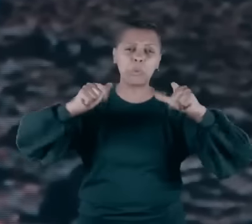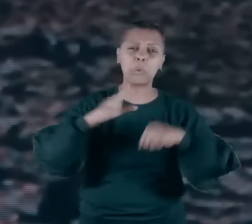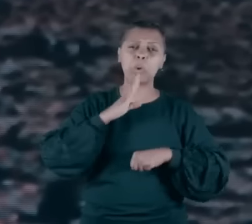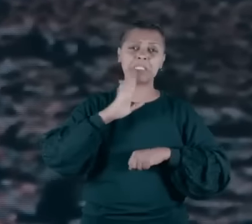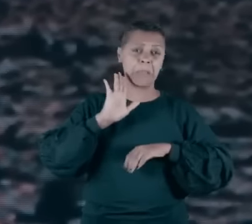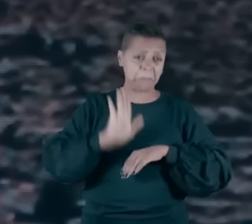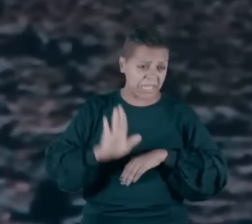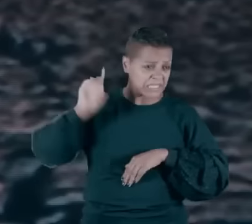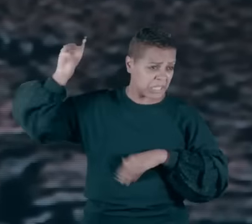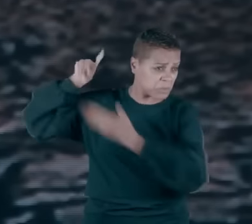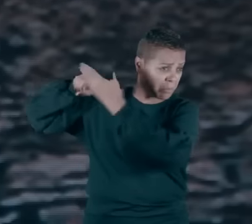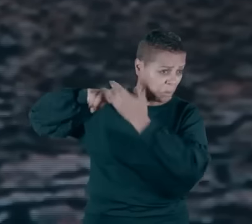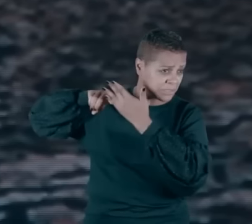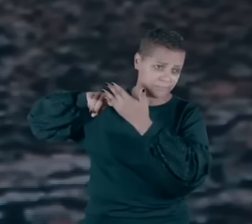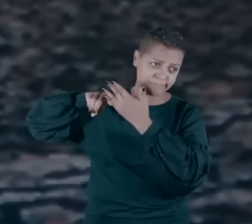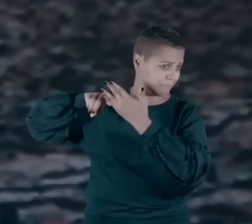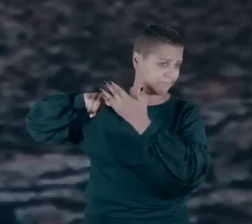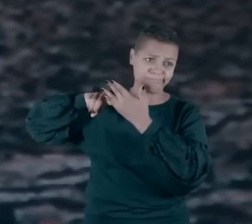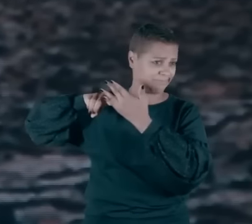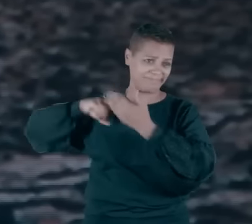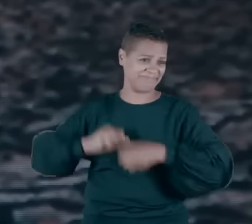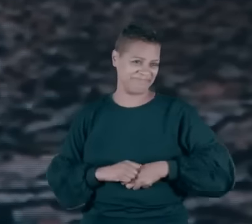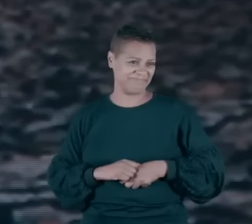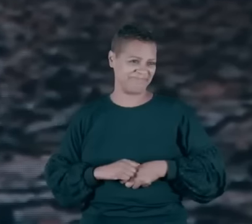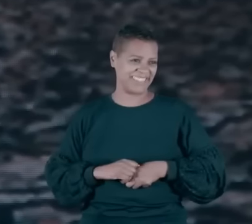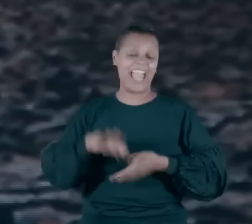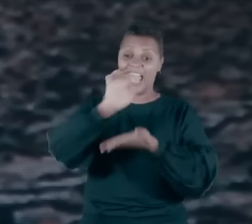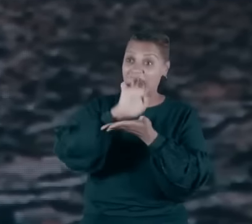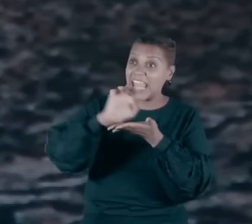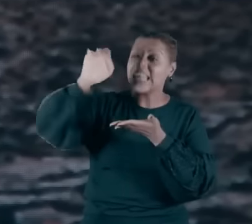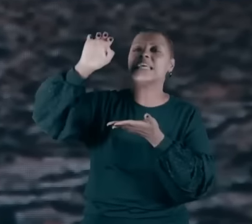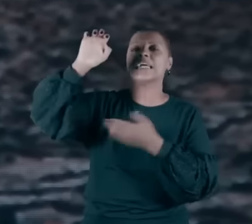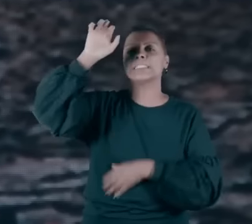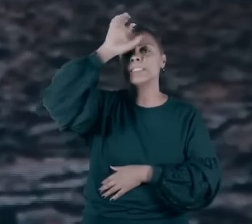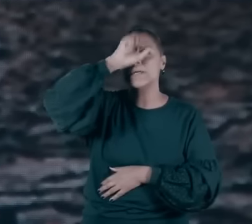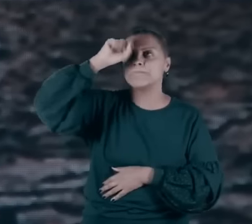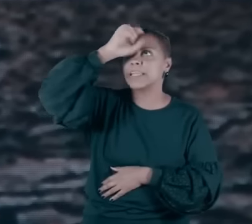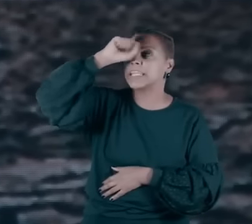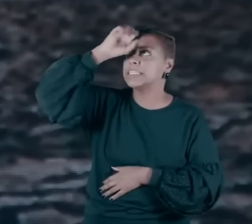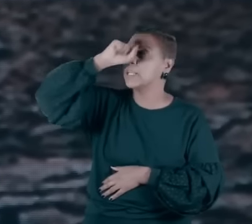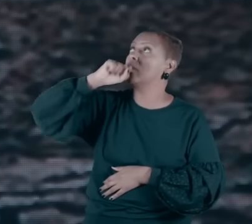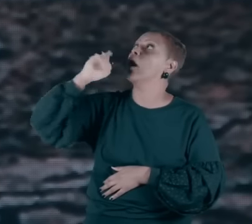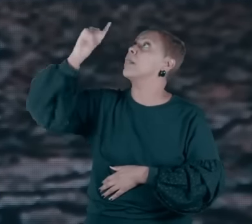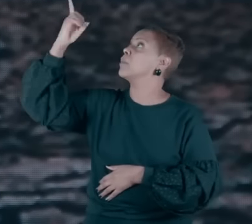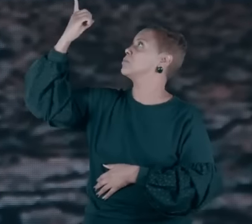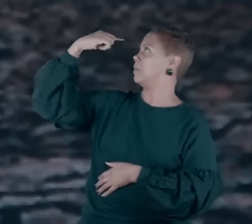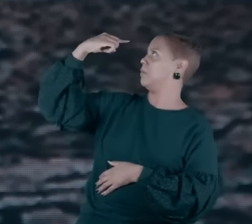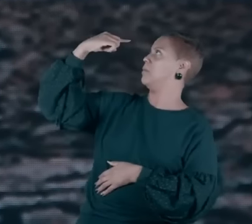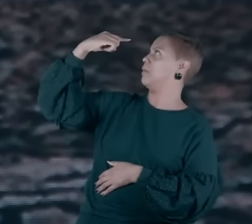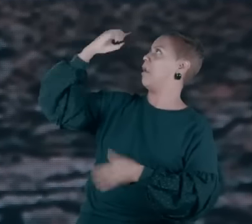ele não obedece Elias aprendeu a obedecer cada ordem que Deus lhe